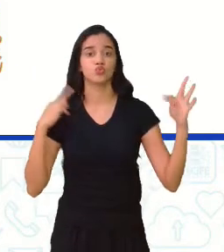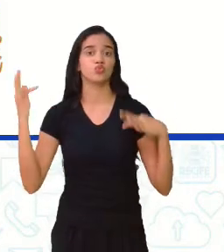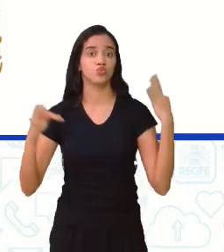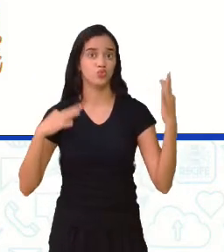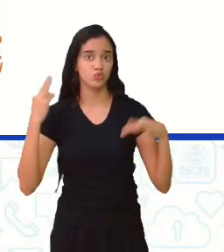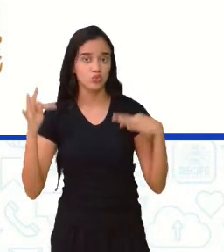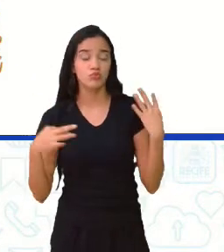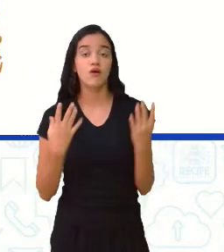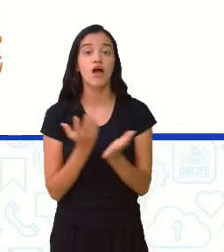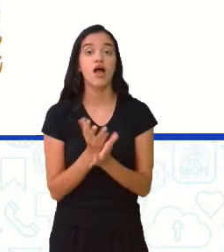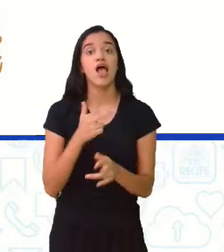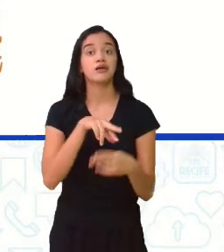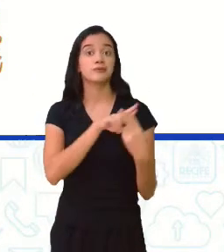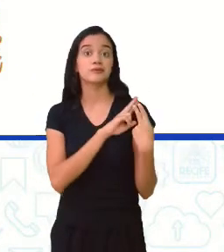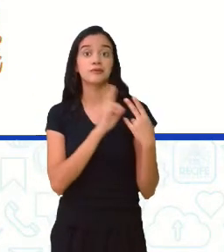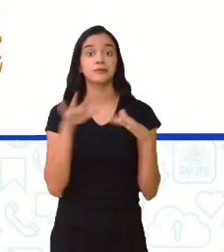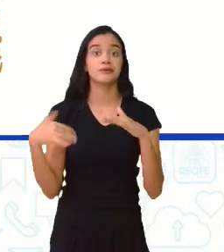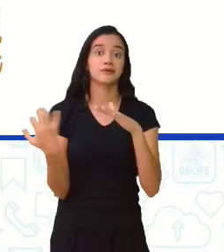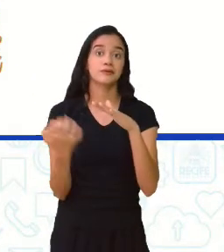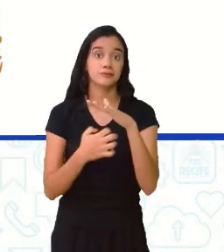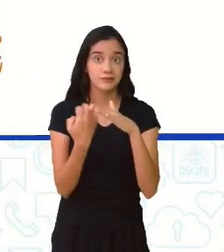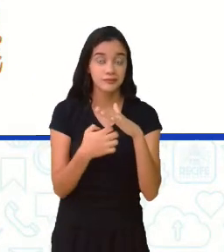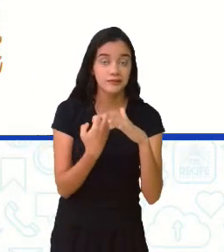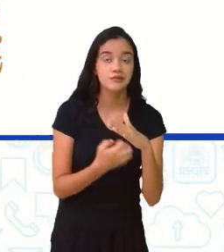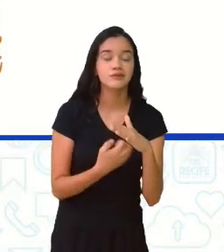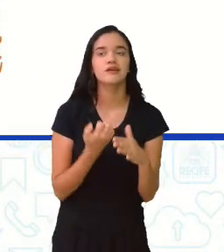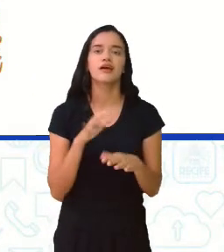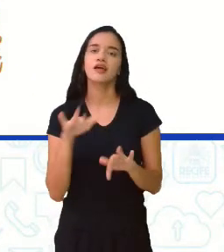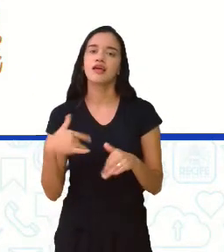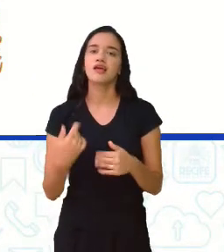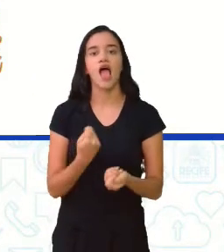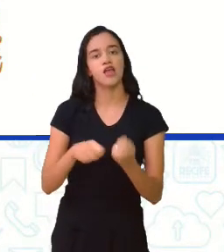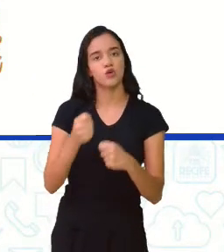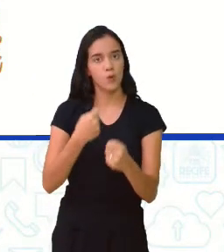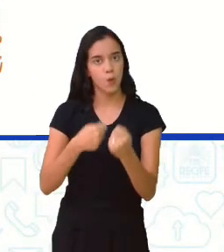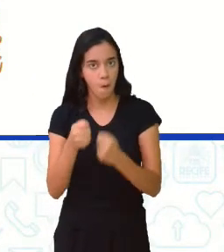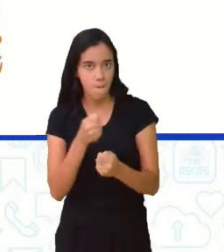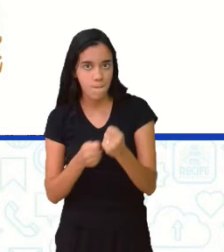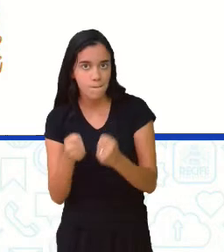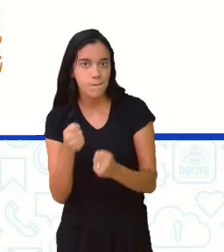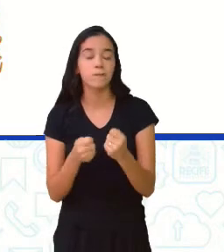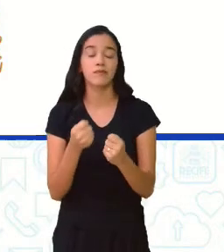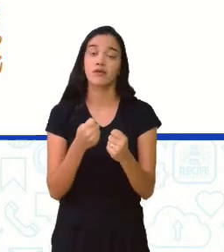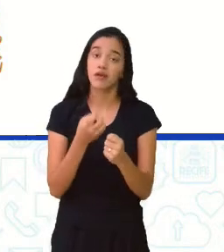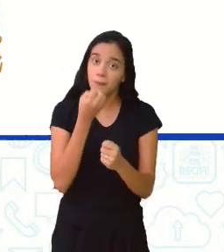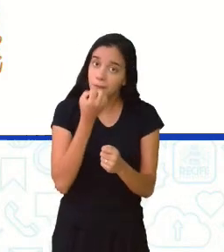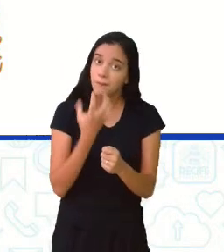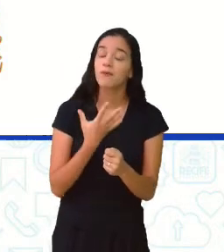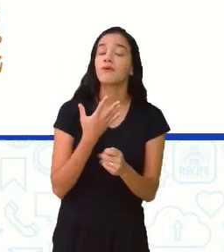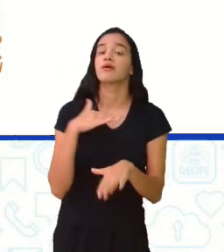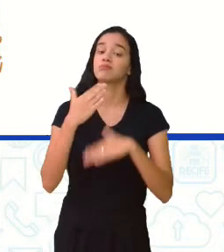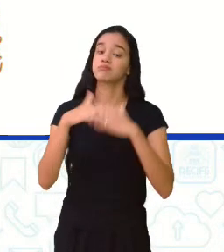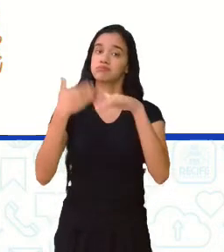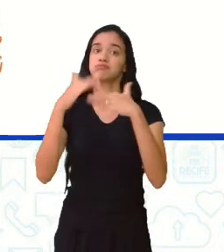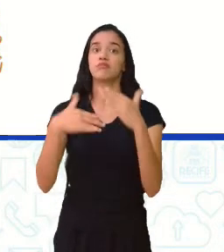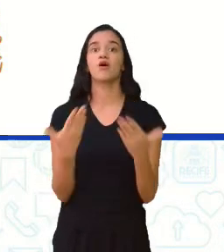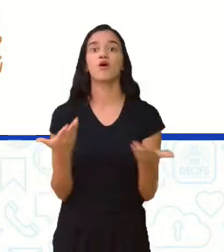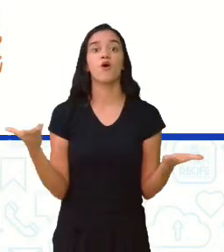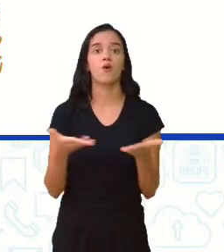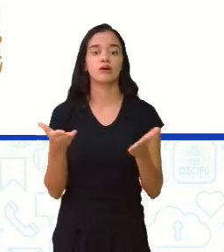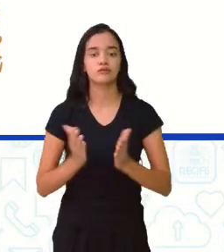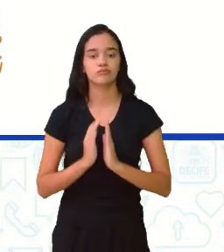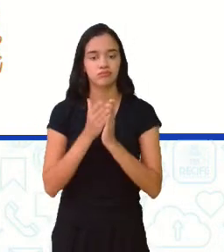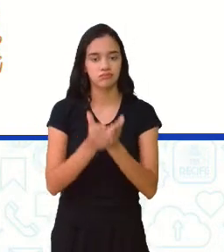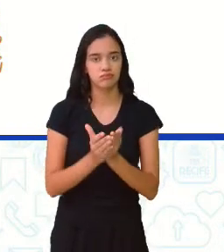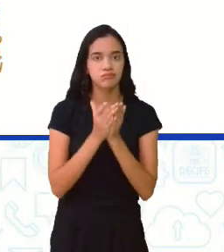dos empregos e movimenta significativamente a economia. Hoje, com a construção de navios cada vez maiores, a